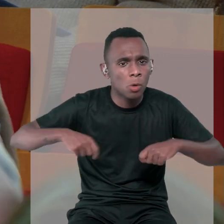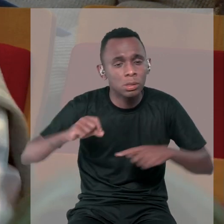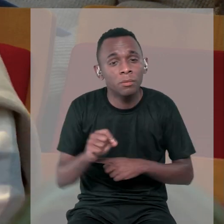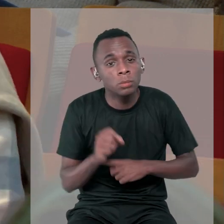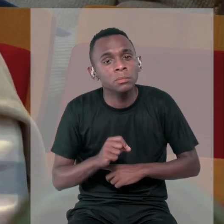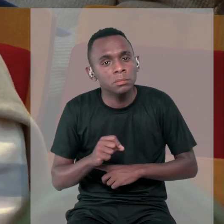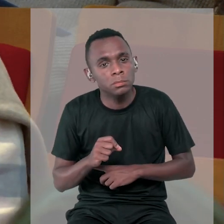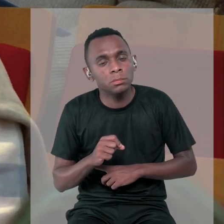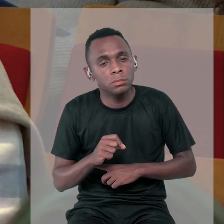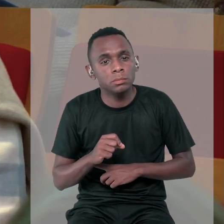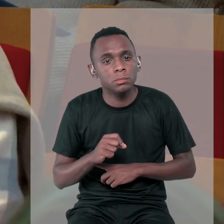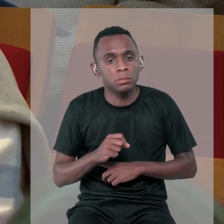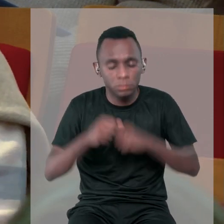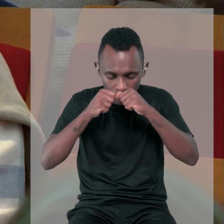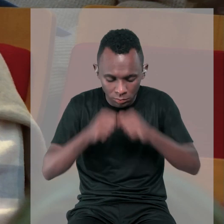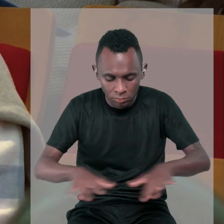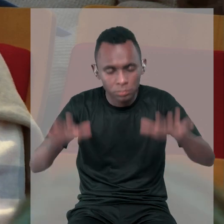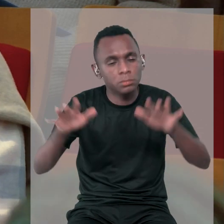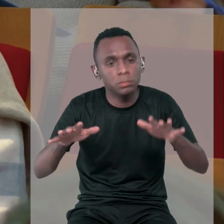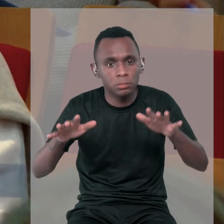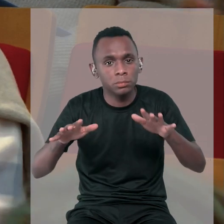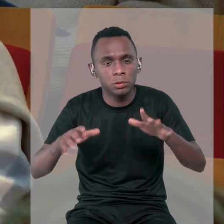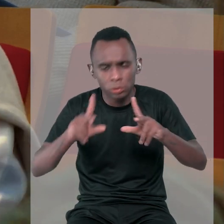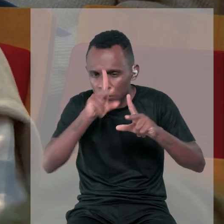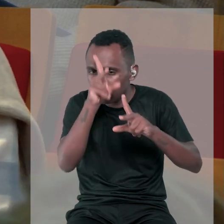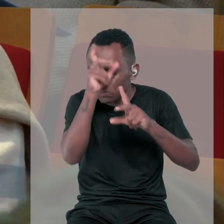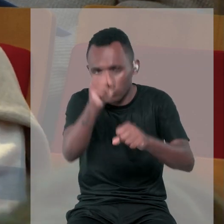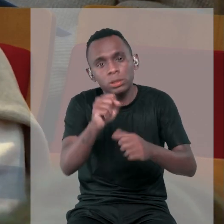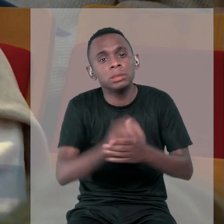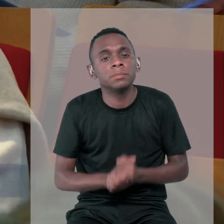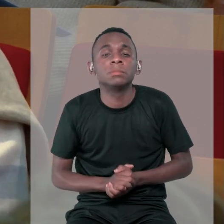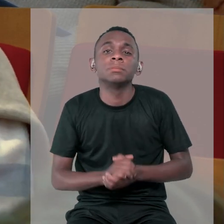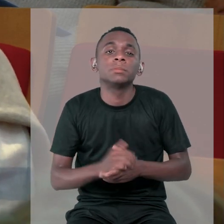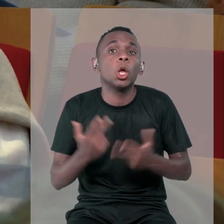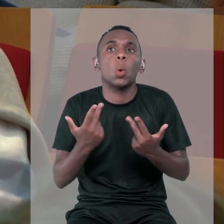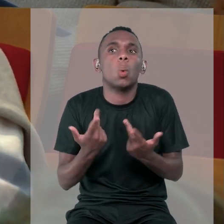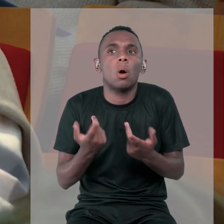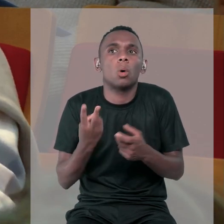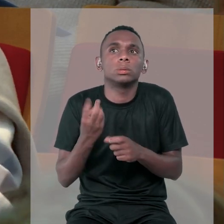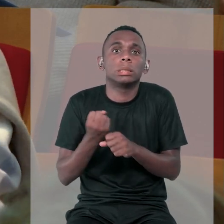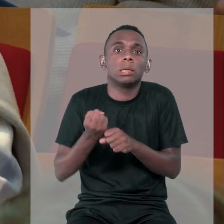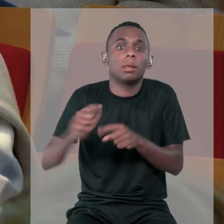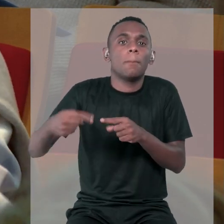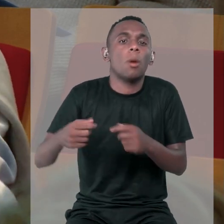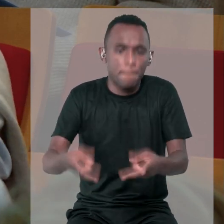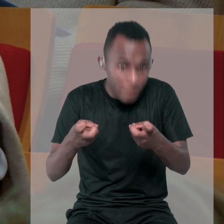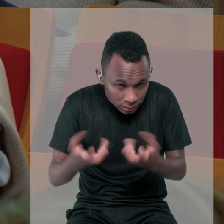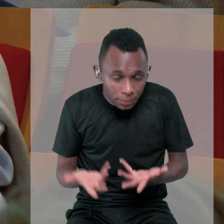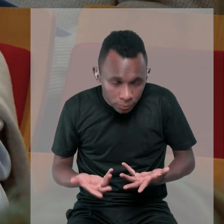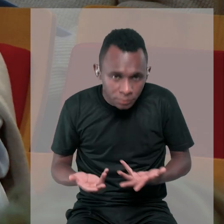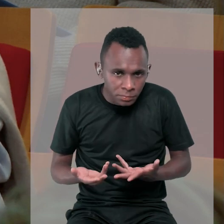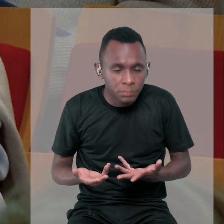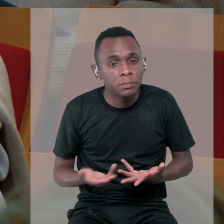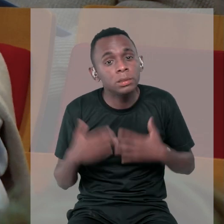disseminação de poderes, como nós estamos vendo 30 anos depois, e já um mundo que pensa